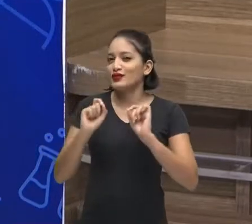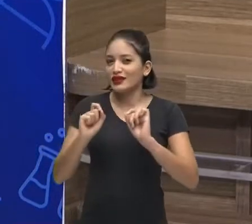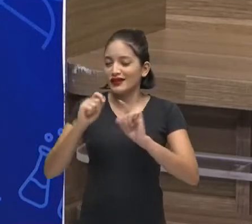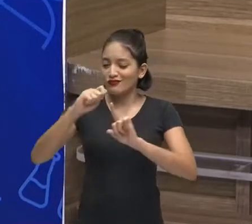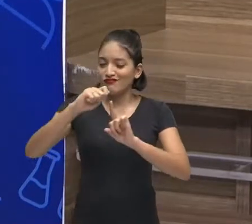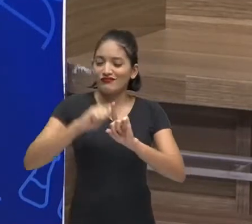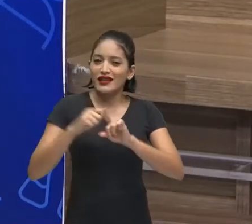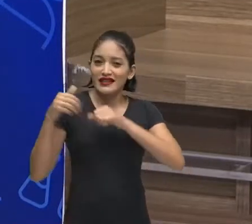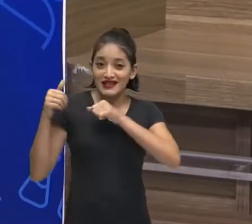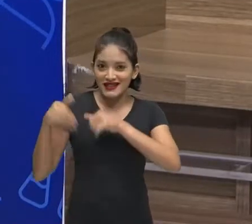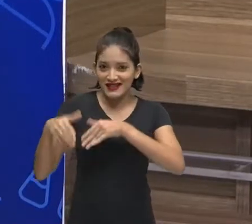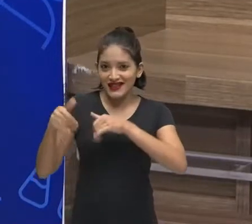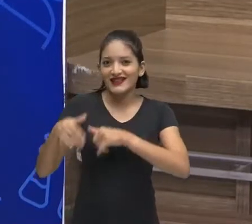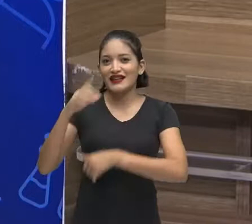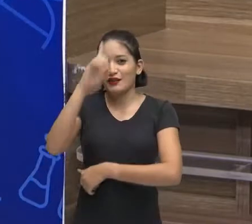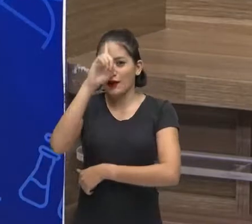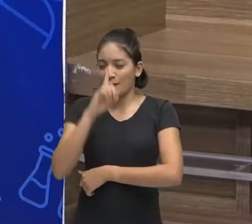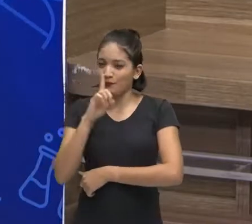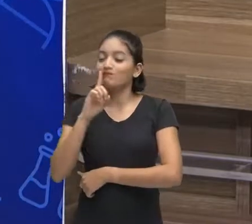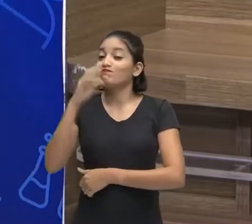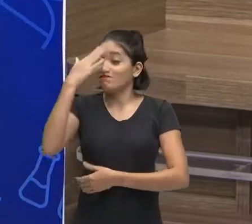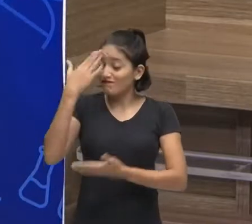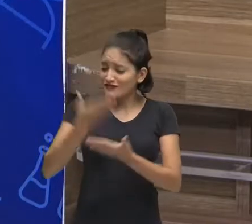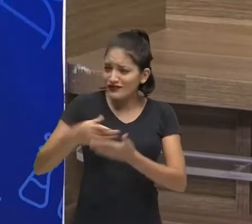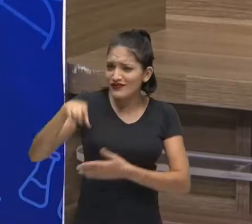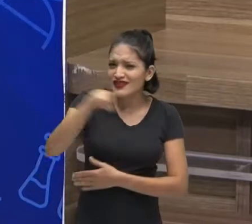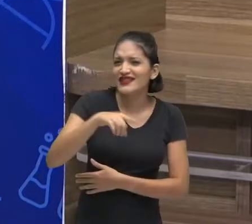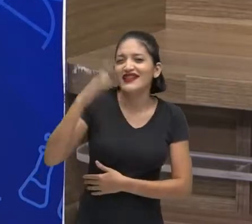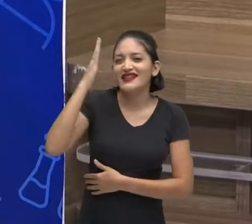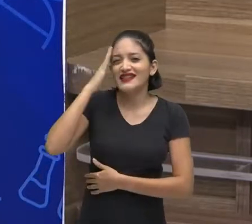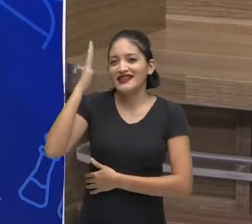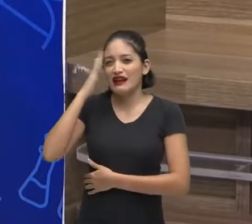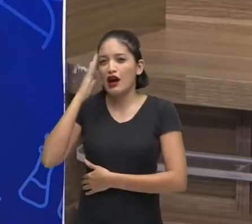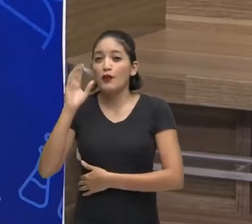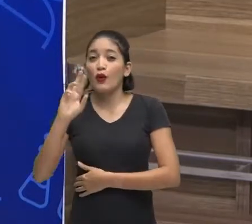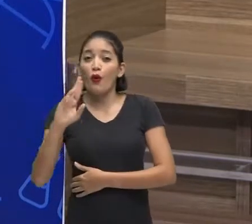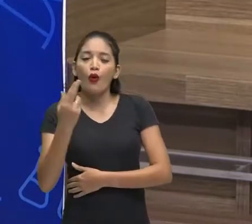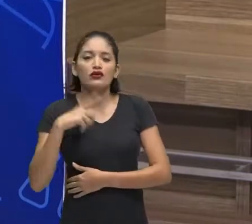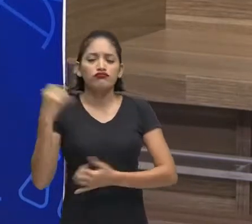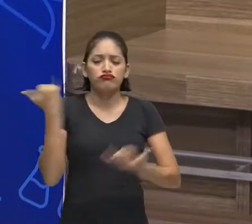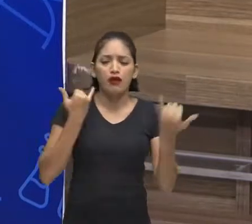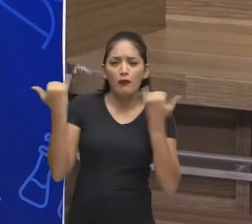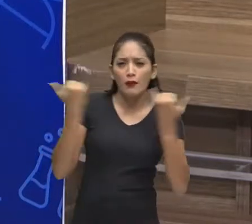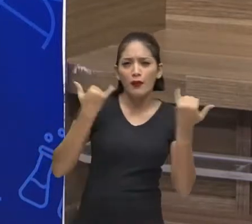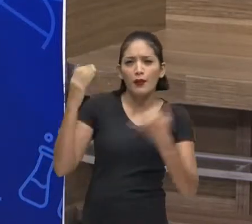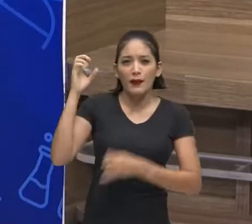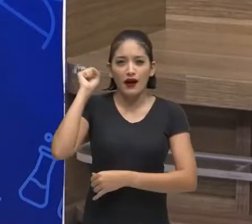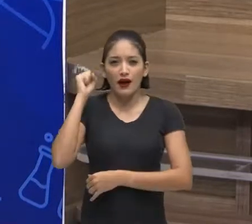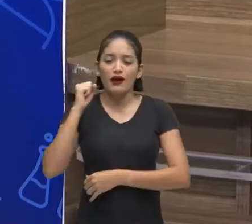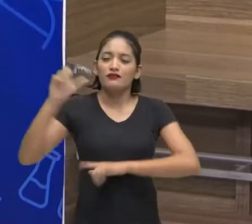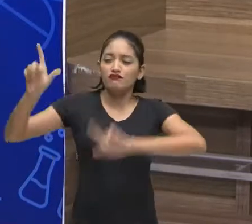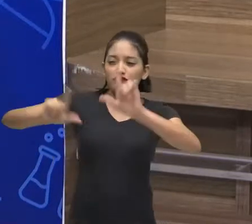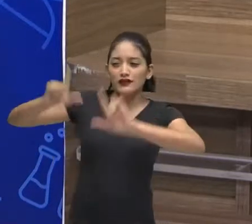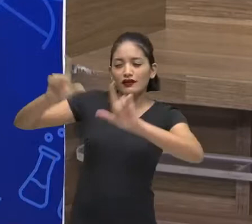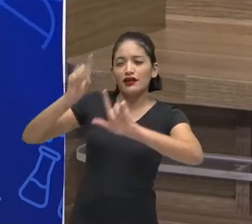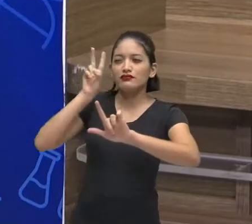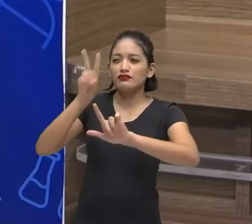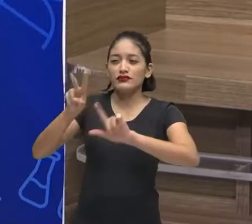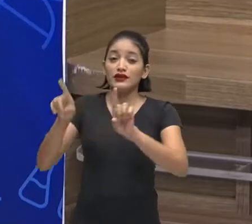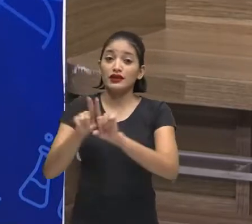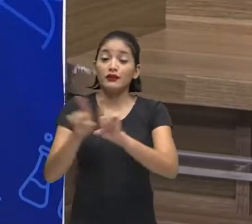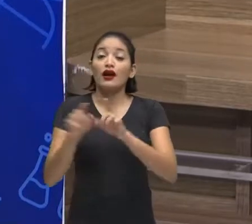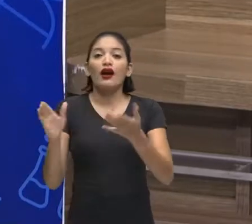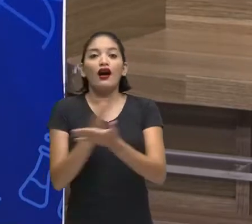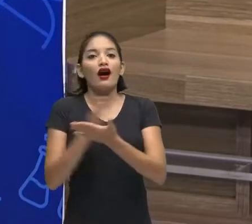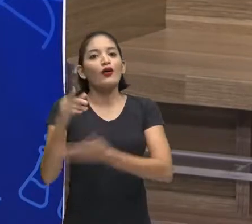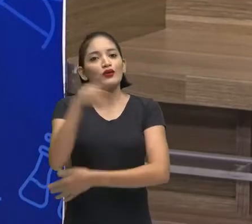de Setembro Amarelo. Eu acredito que vocês já tenham ouvido falar, nas televisões, os professores já